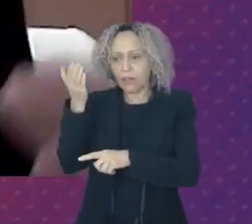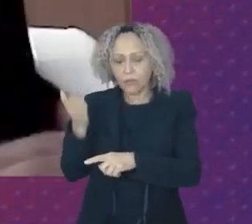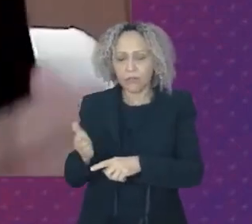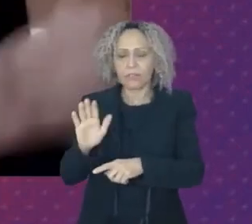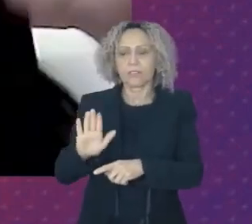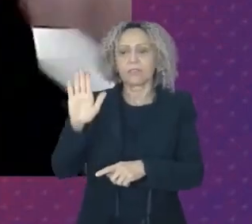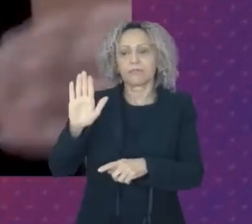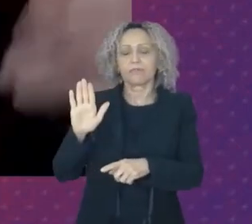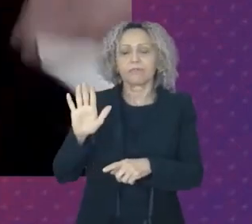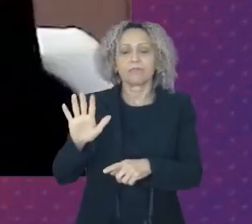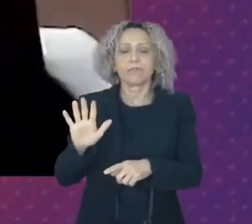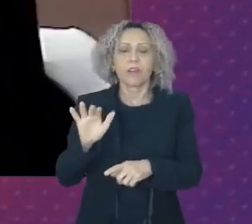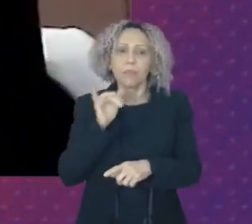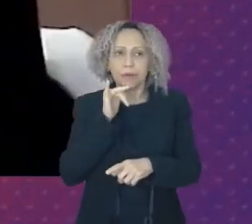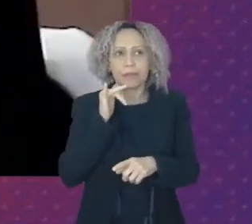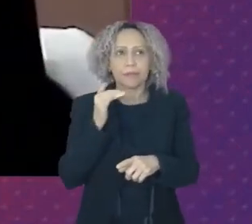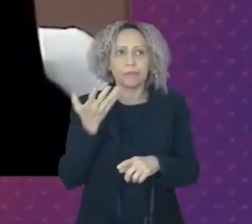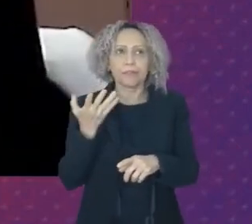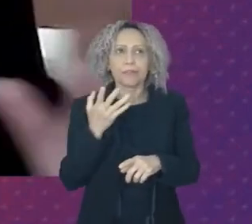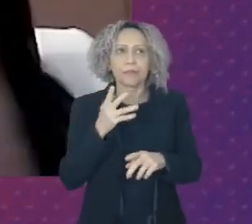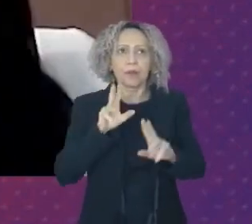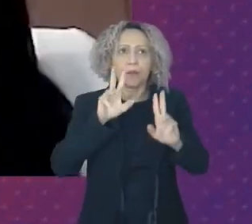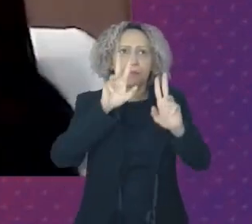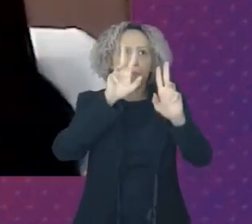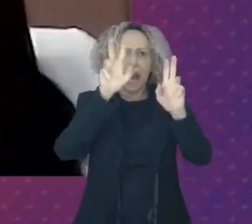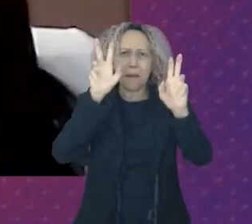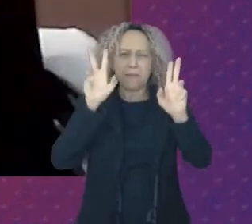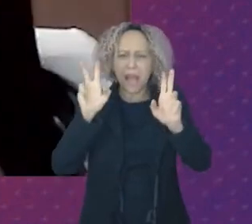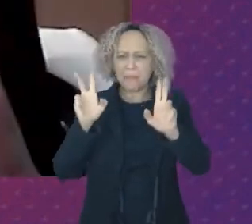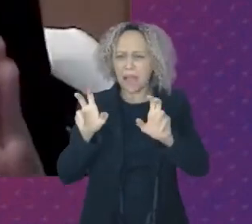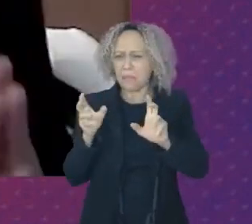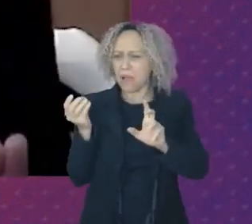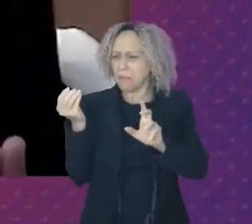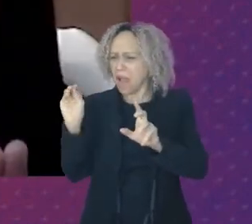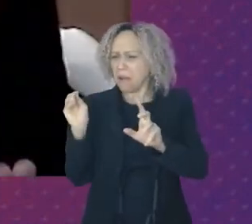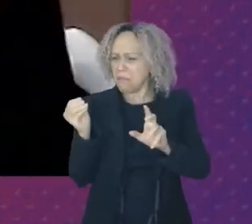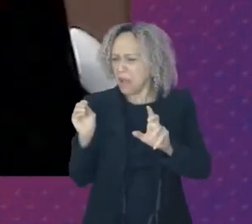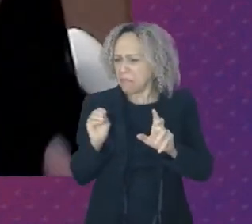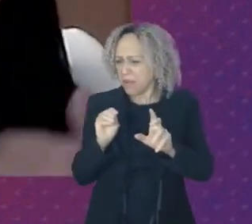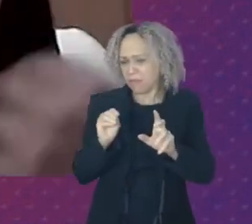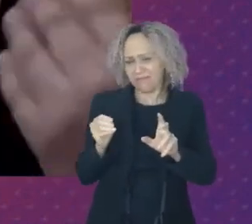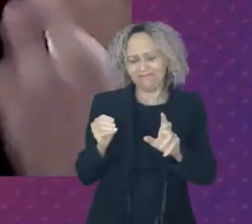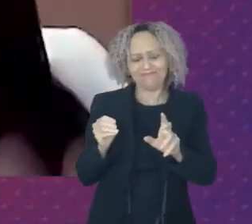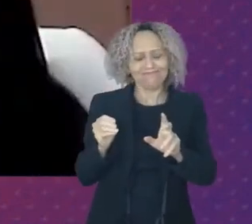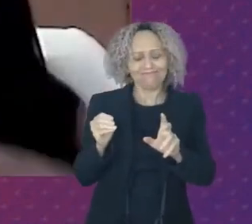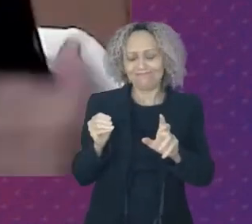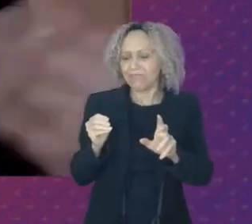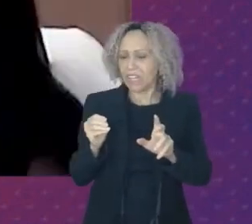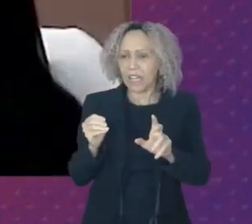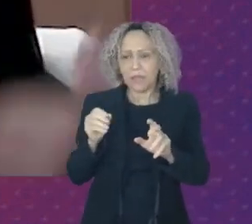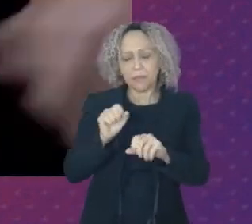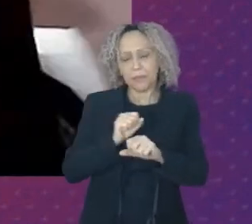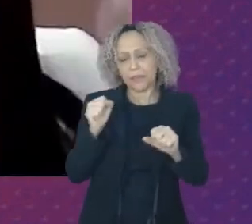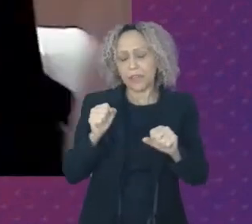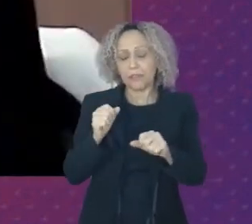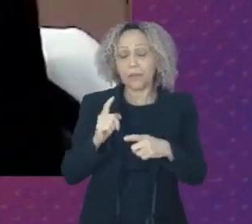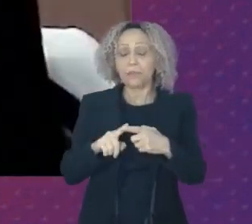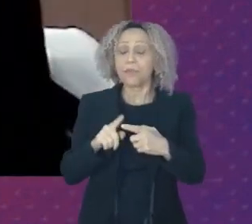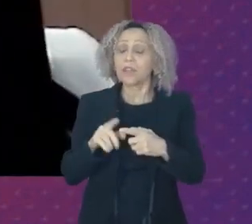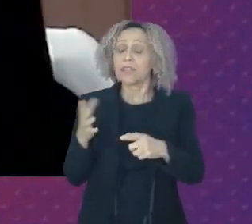construir reputação em diversos temas ao mesmo tempo se você não tem condições de produzir